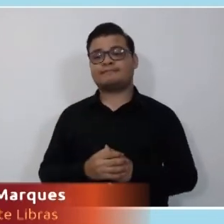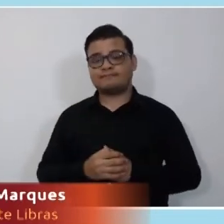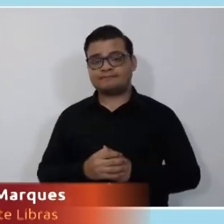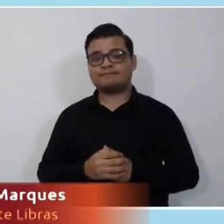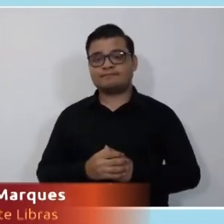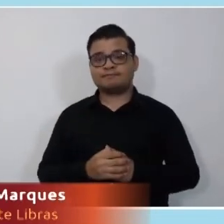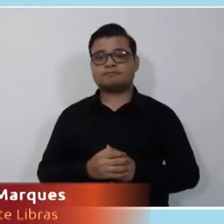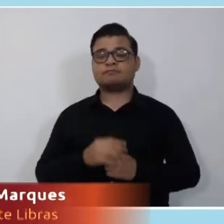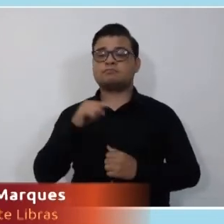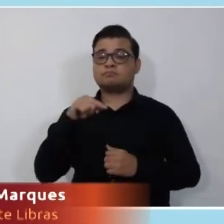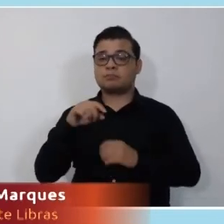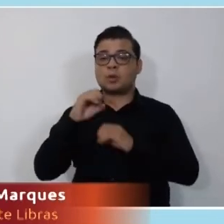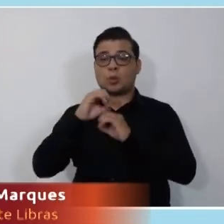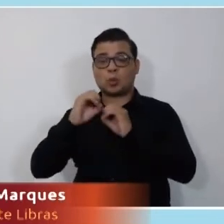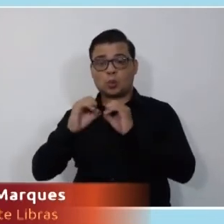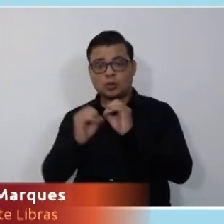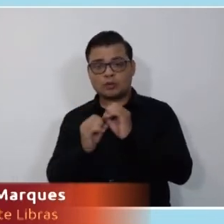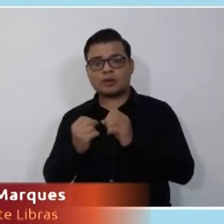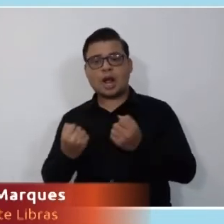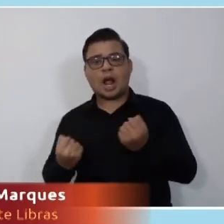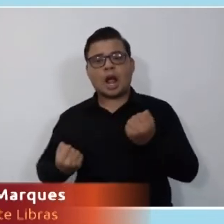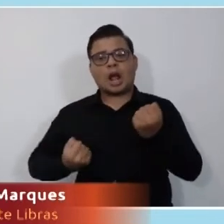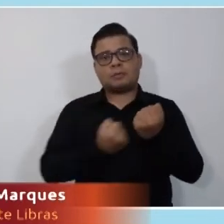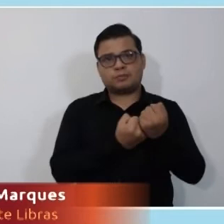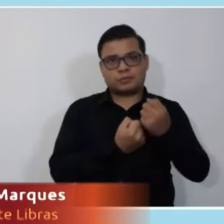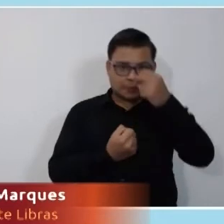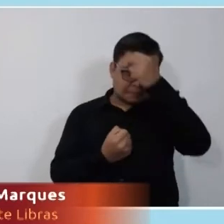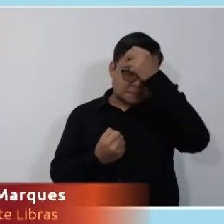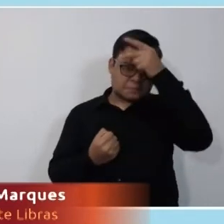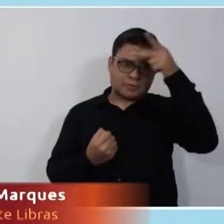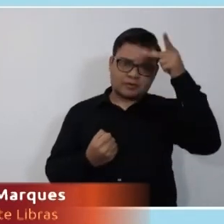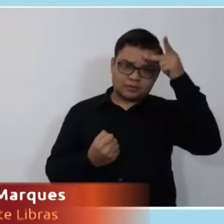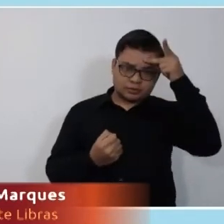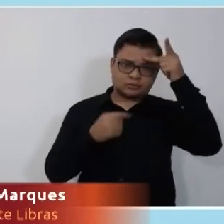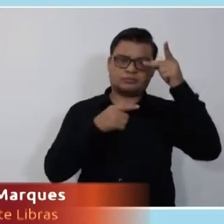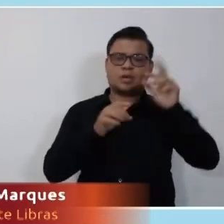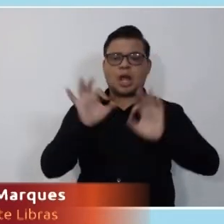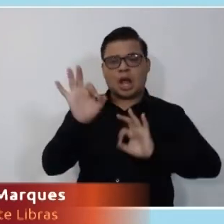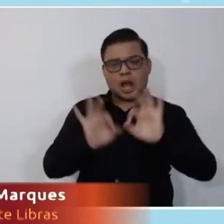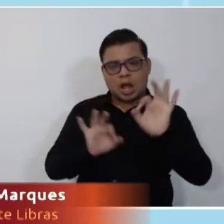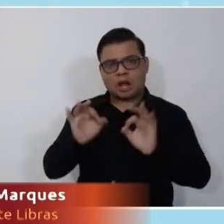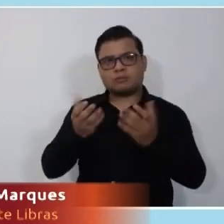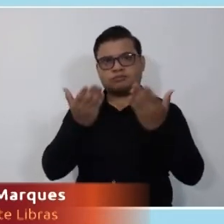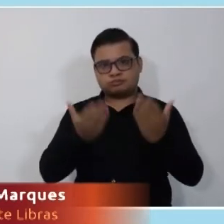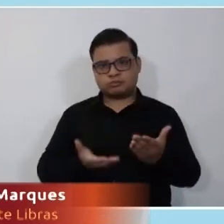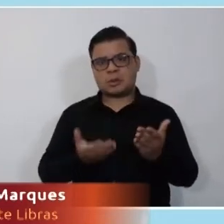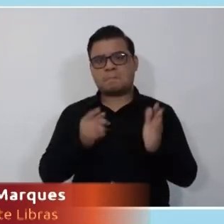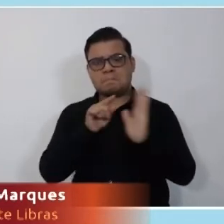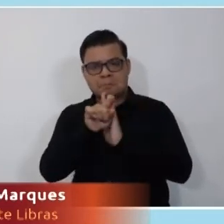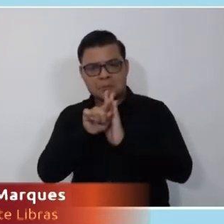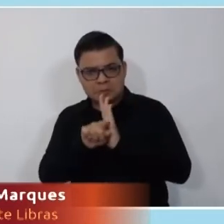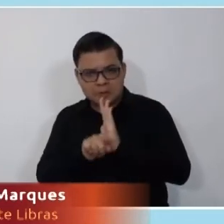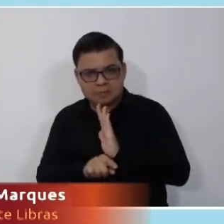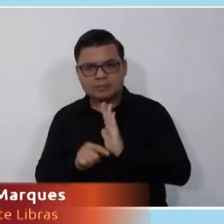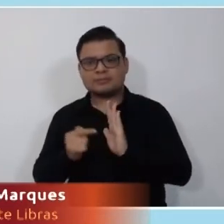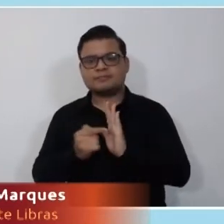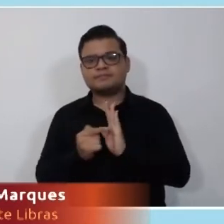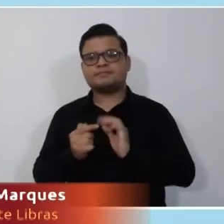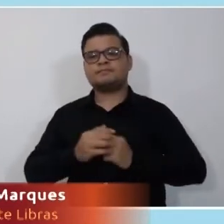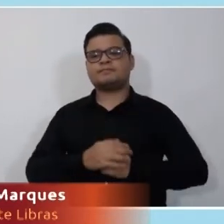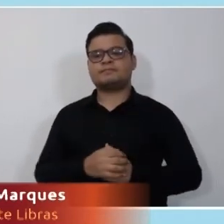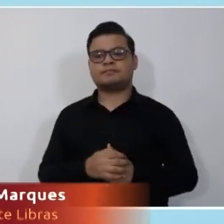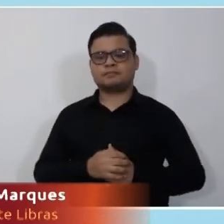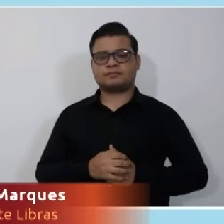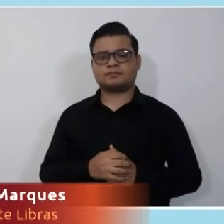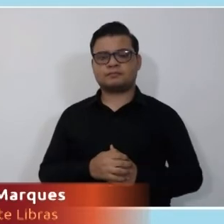a prefeitura no desenvolvimento desse instrumento, né? E a prefeitura foi que desenvolveu o instrumento com a equipe deles, né?